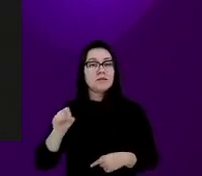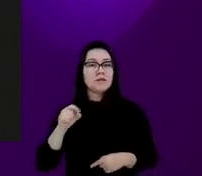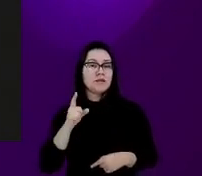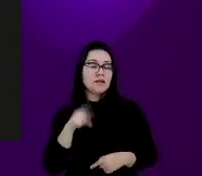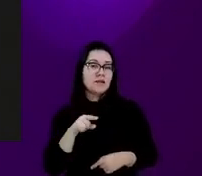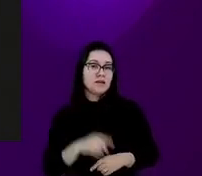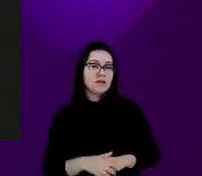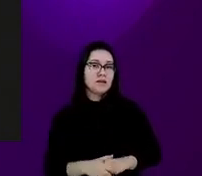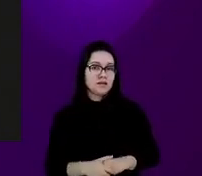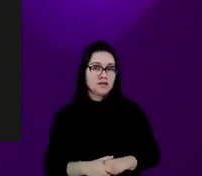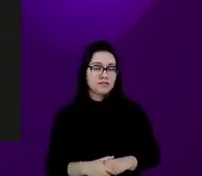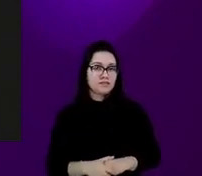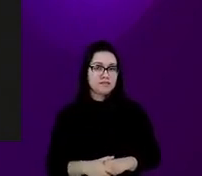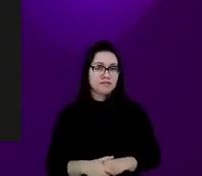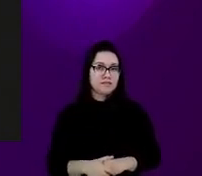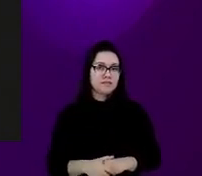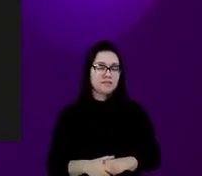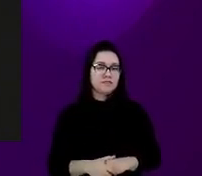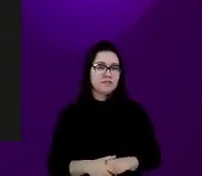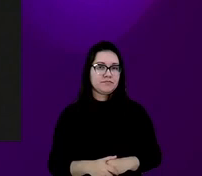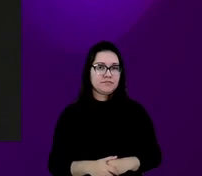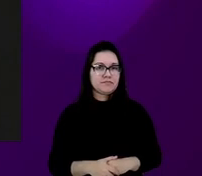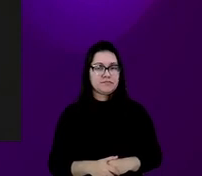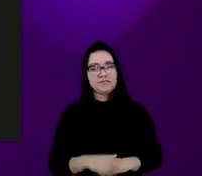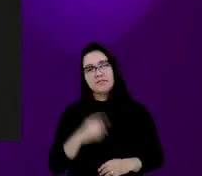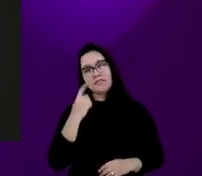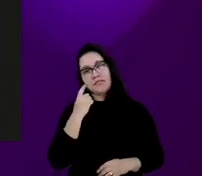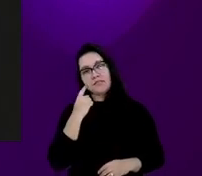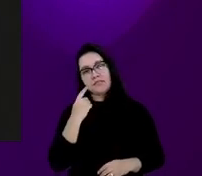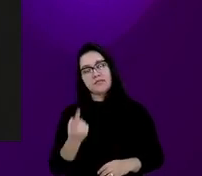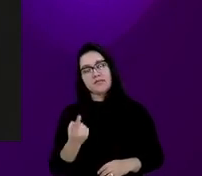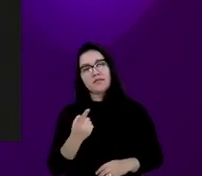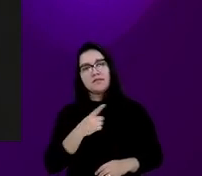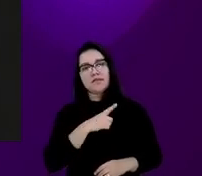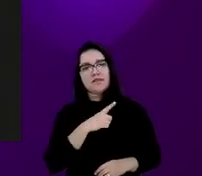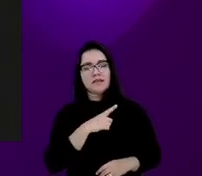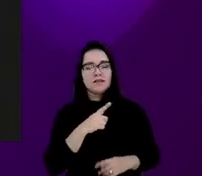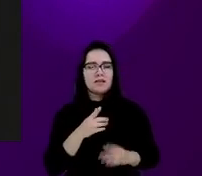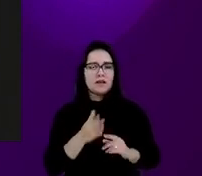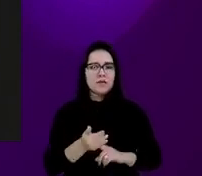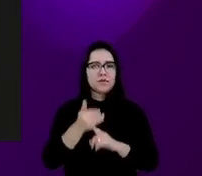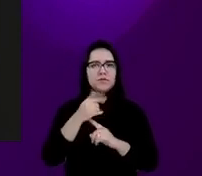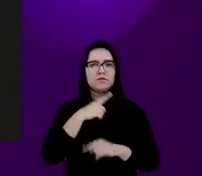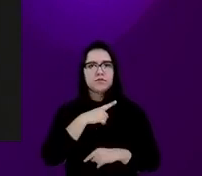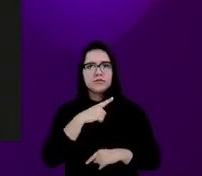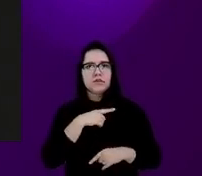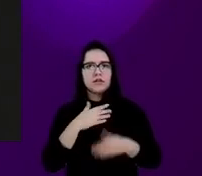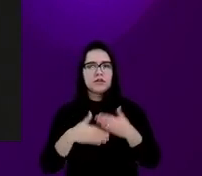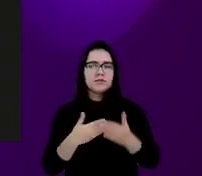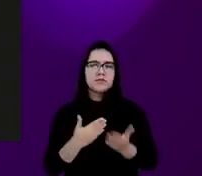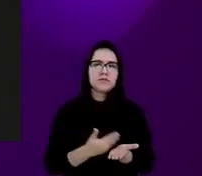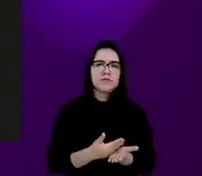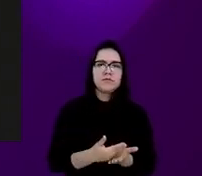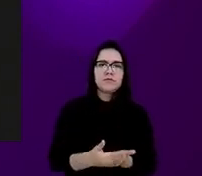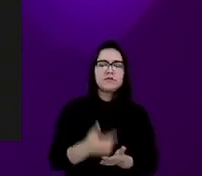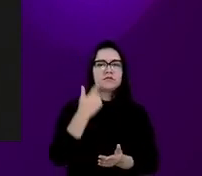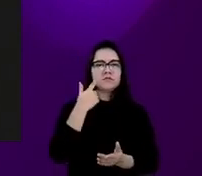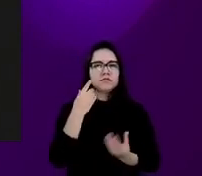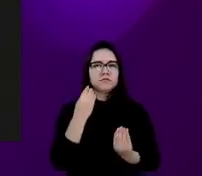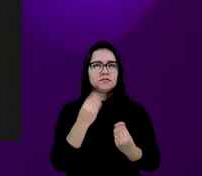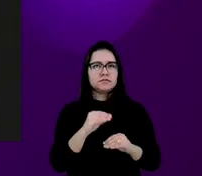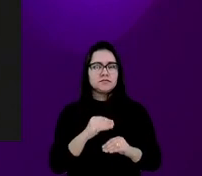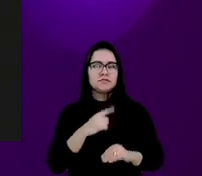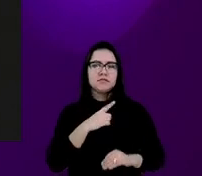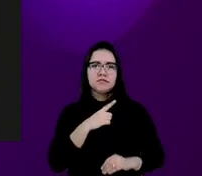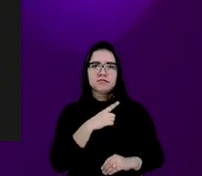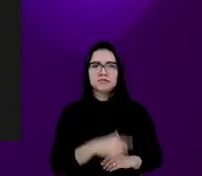early adopters, aqueles que logo, né, se entusiasmam com a nova tecnologia, né, e começam a implementar, né?